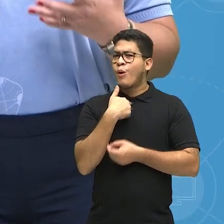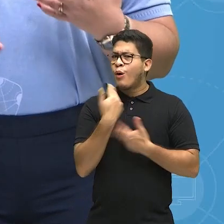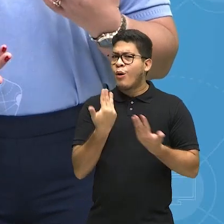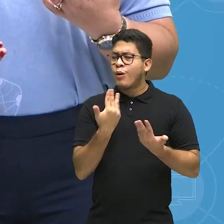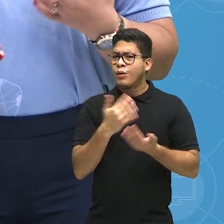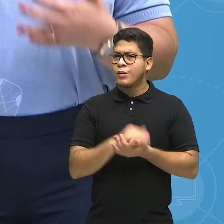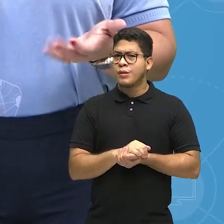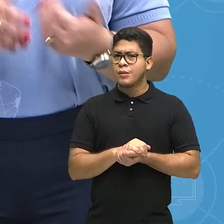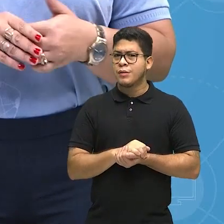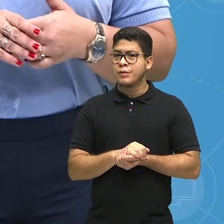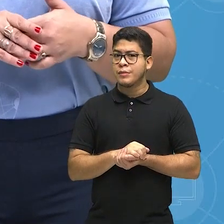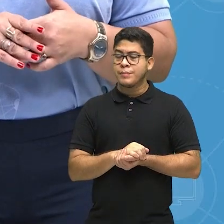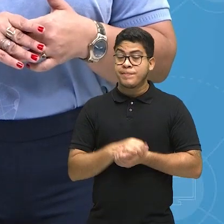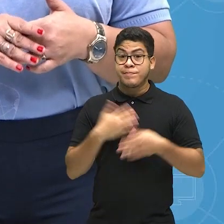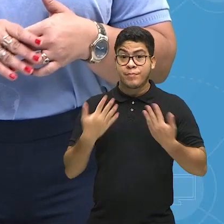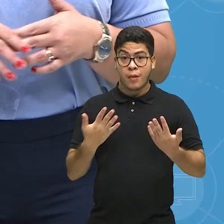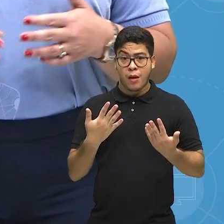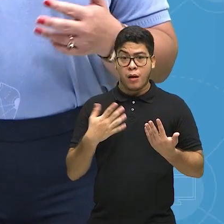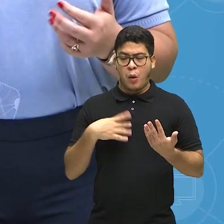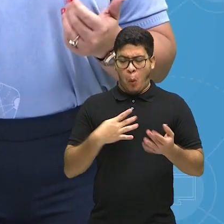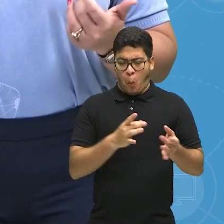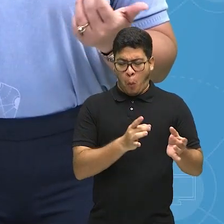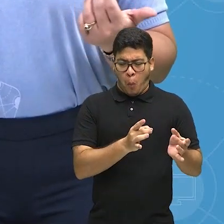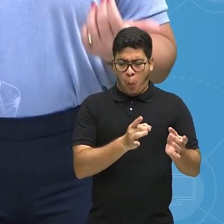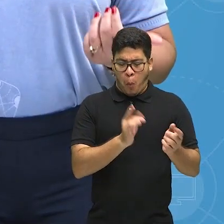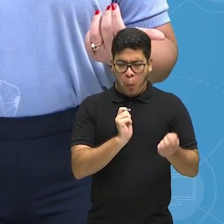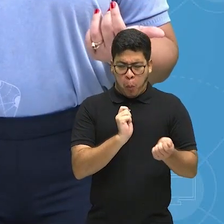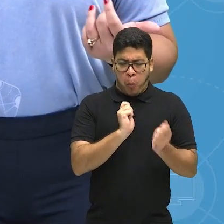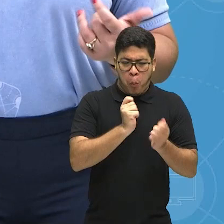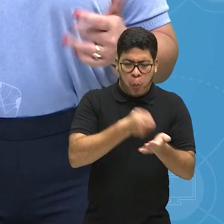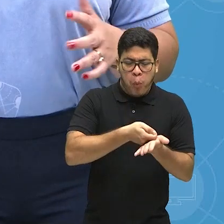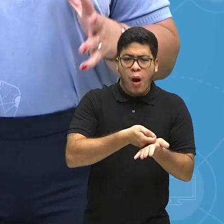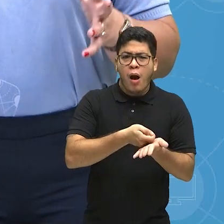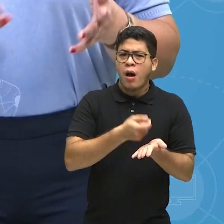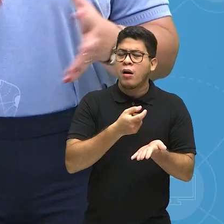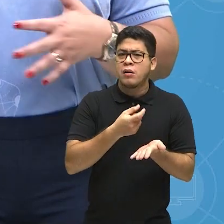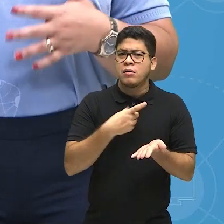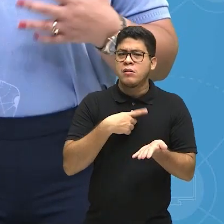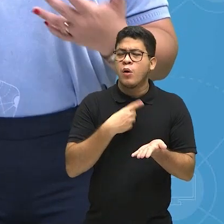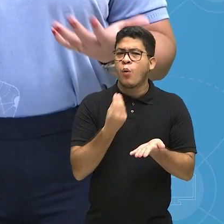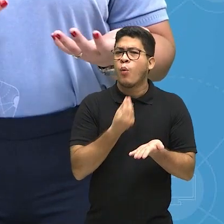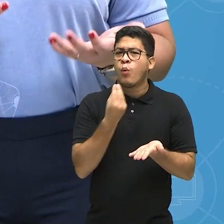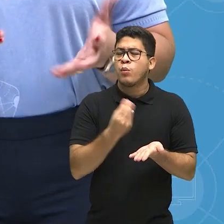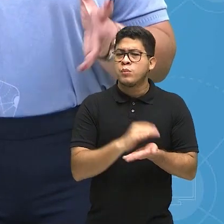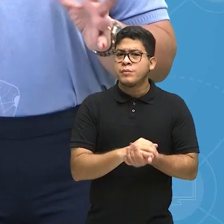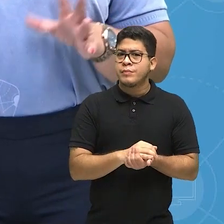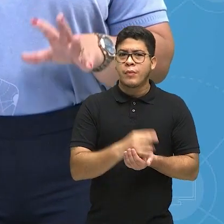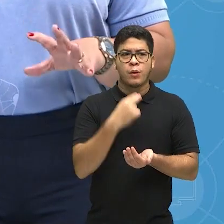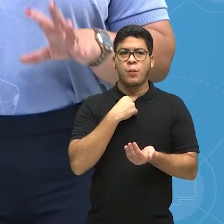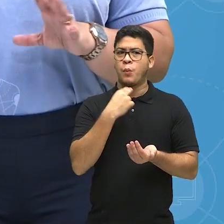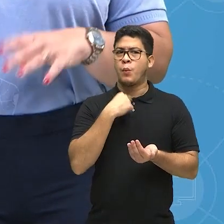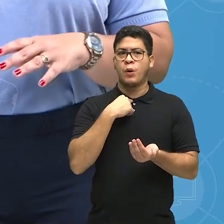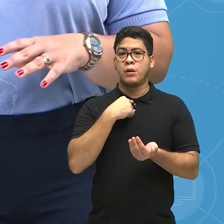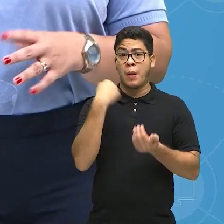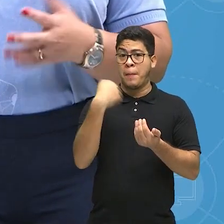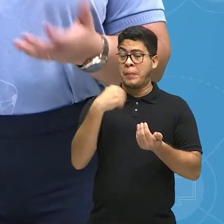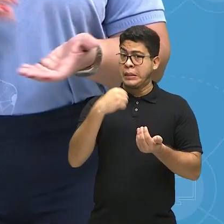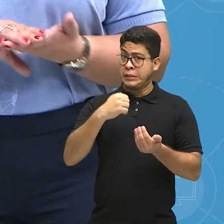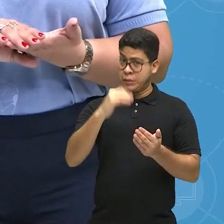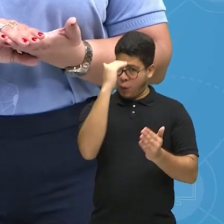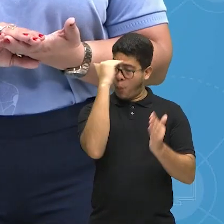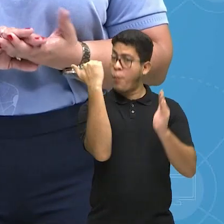Procurar adquirir esse animal de forma legal. Então, todo animal silvestre ele precisa